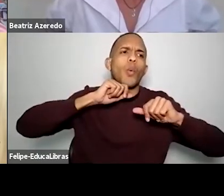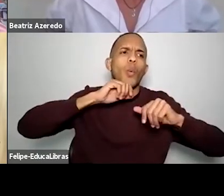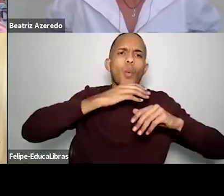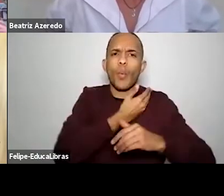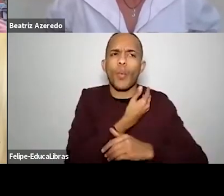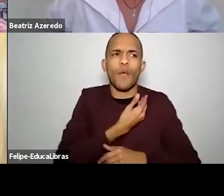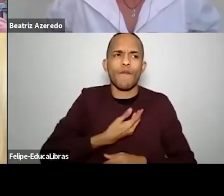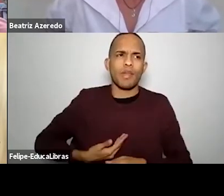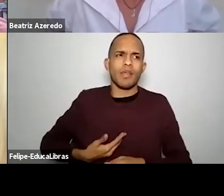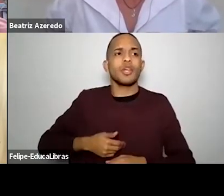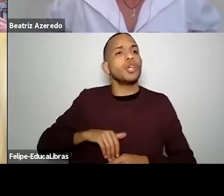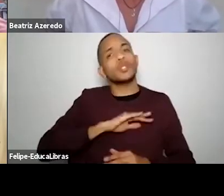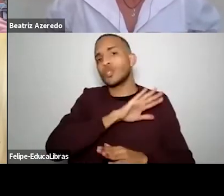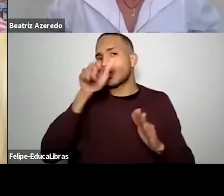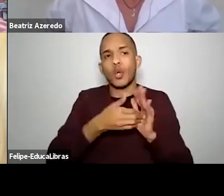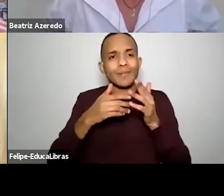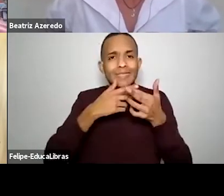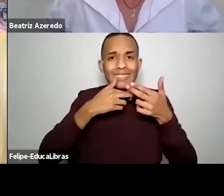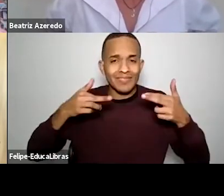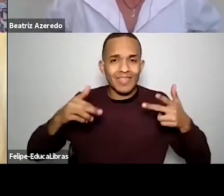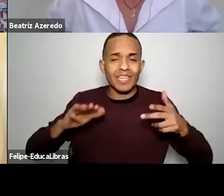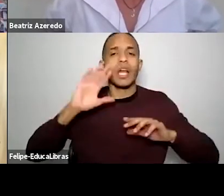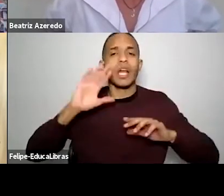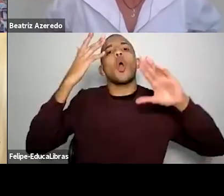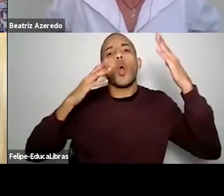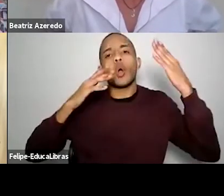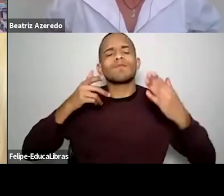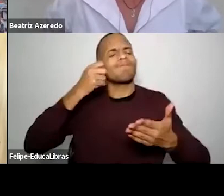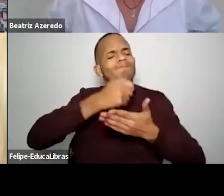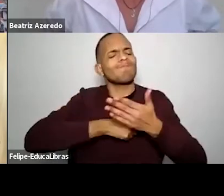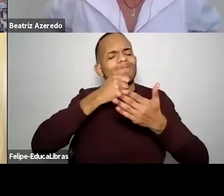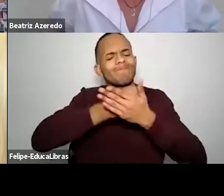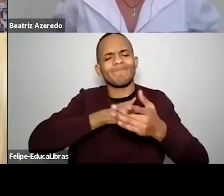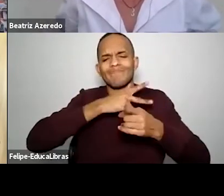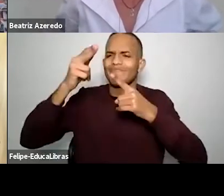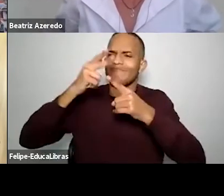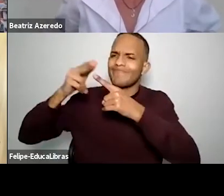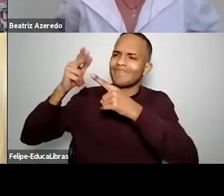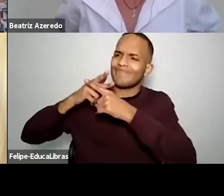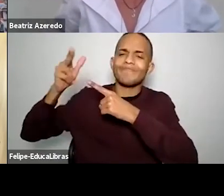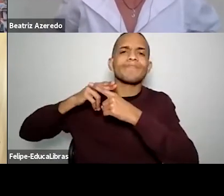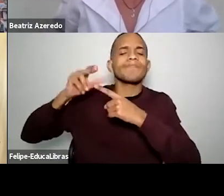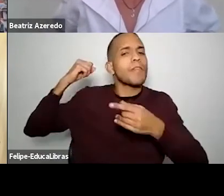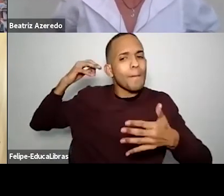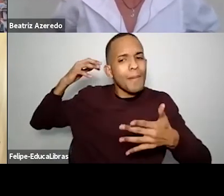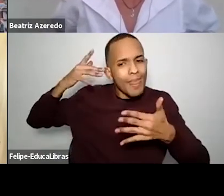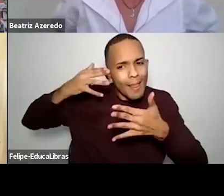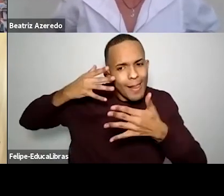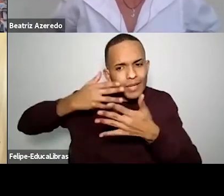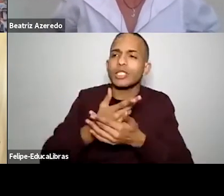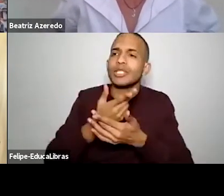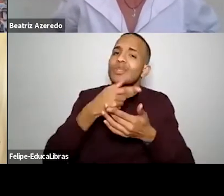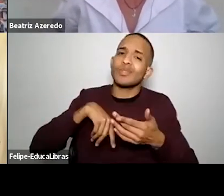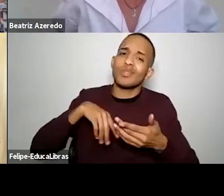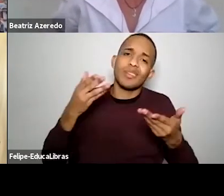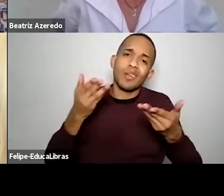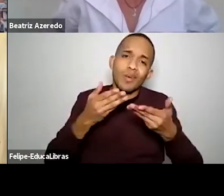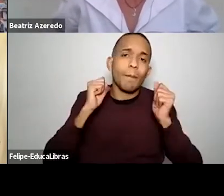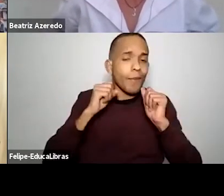enfim, todas as causas que a gente conquistou e as pautas que a gente conquistou ao longo dos últimos anos e que a gente vem perdendo espaço.